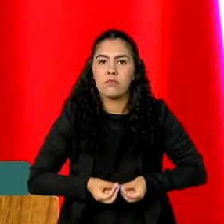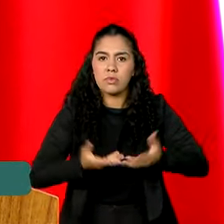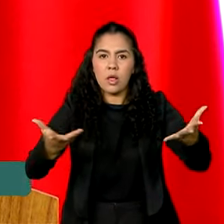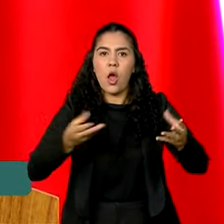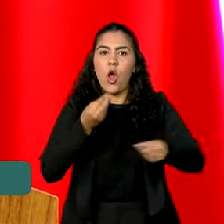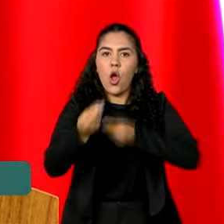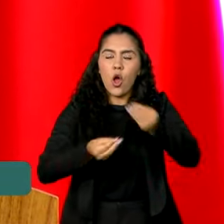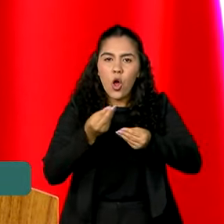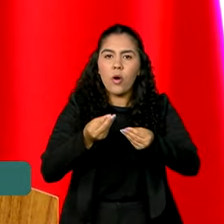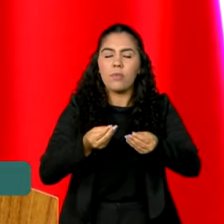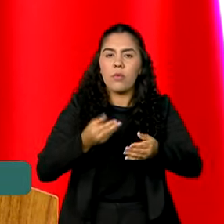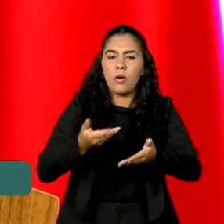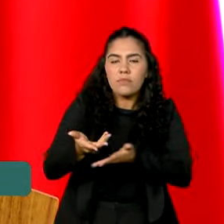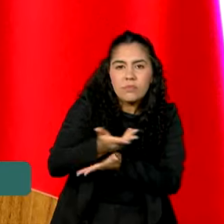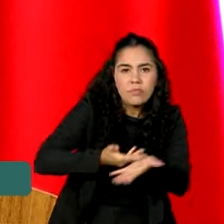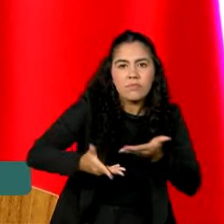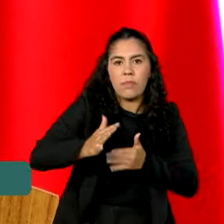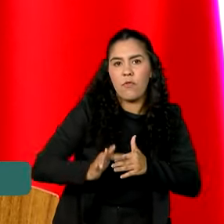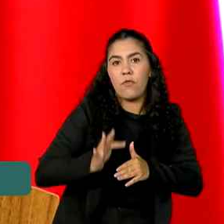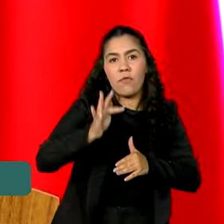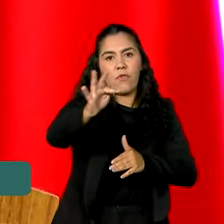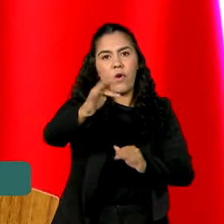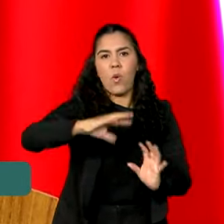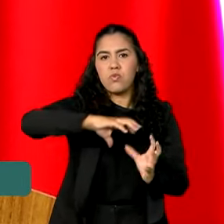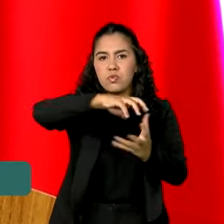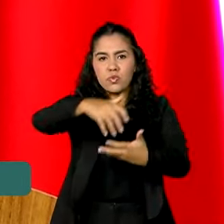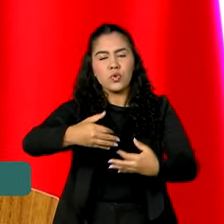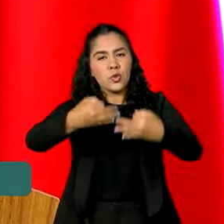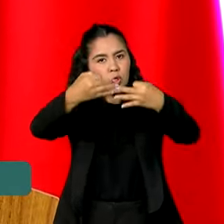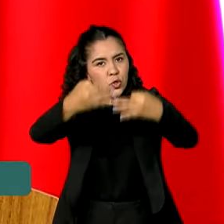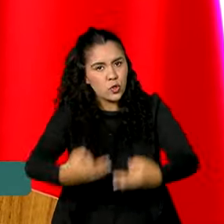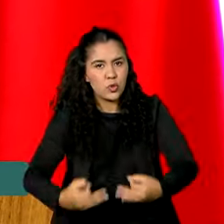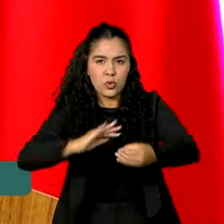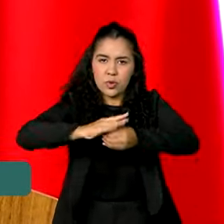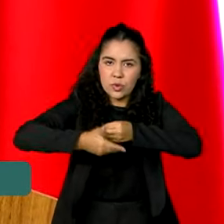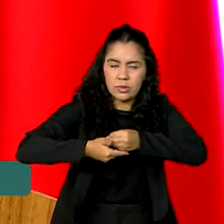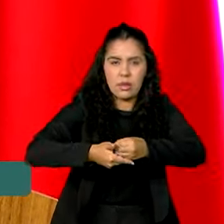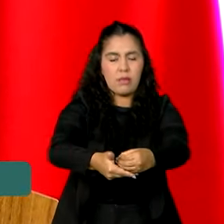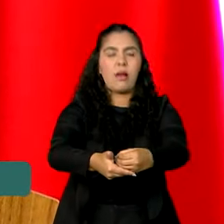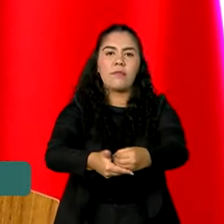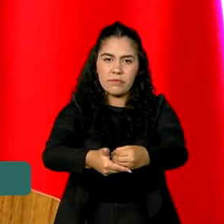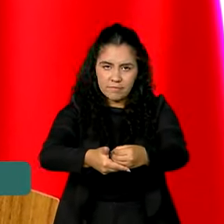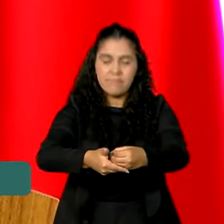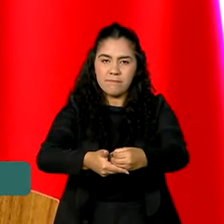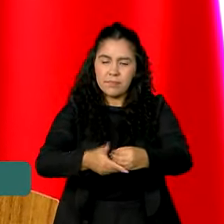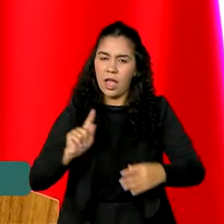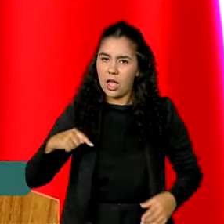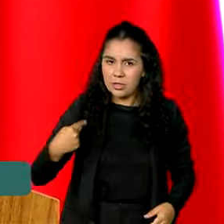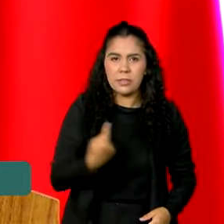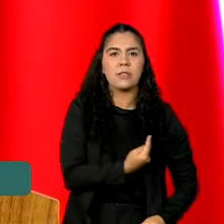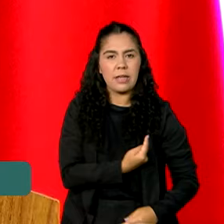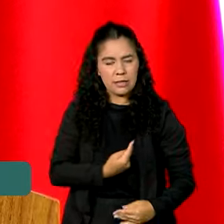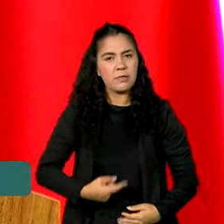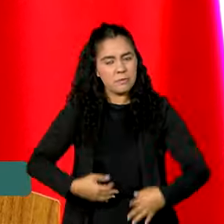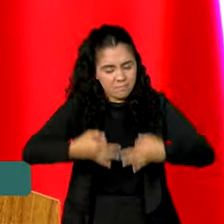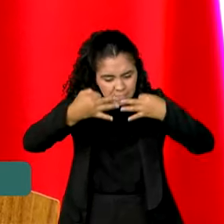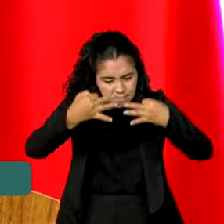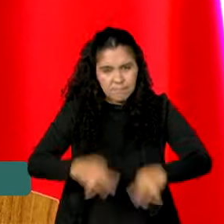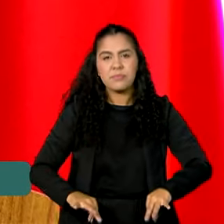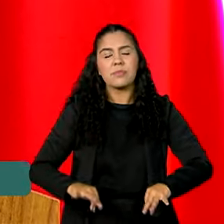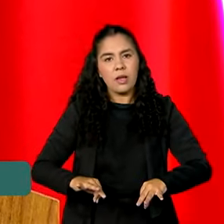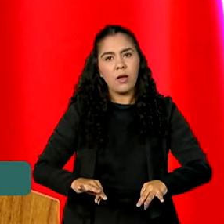futuro compartilhado por um mundo mais justo e um planeta sustentável. Estamos determinados